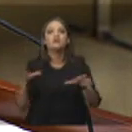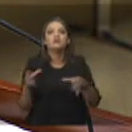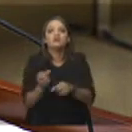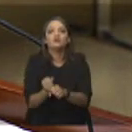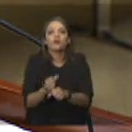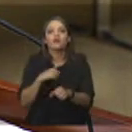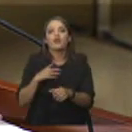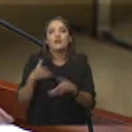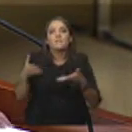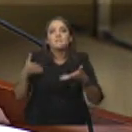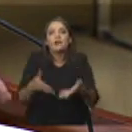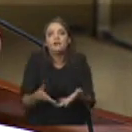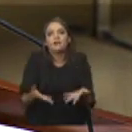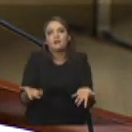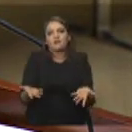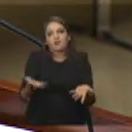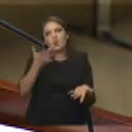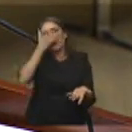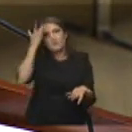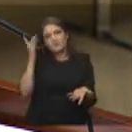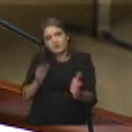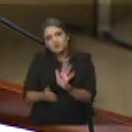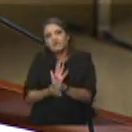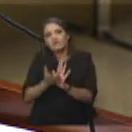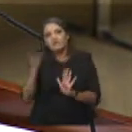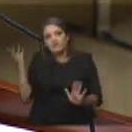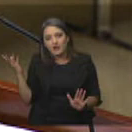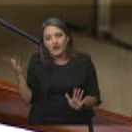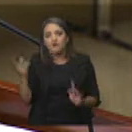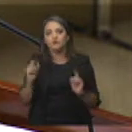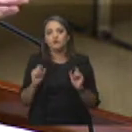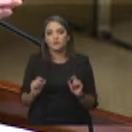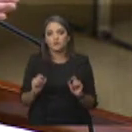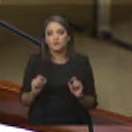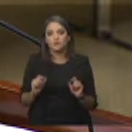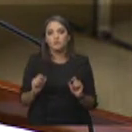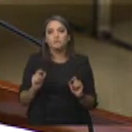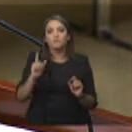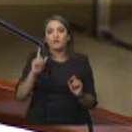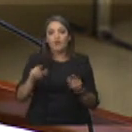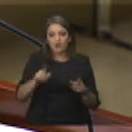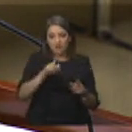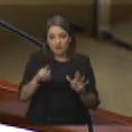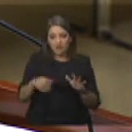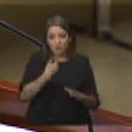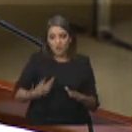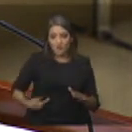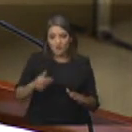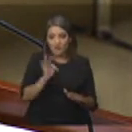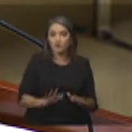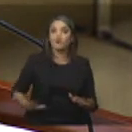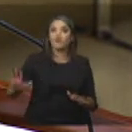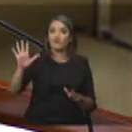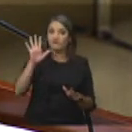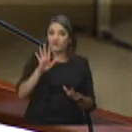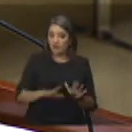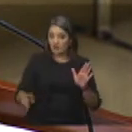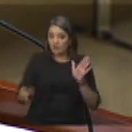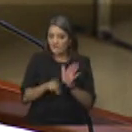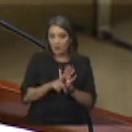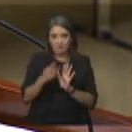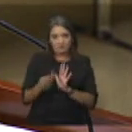a participação dos mais diversos atores, sim, obviamente, atores do próprio governo federal, e essa é uma discussão que eu já tinha,